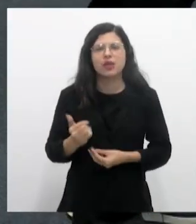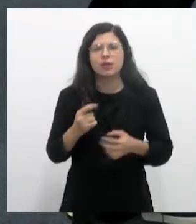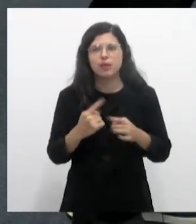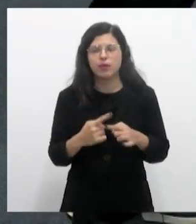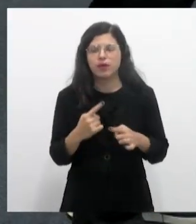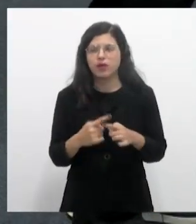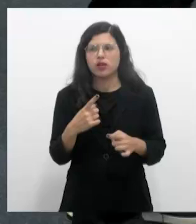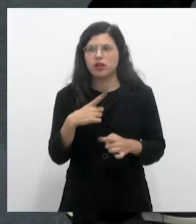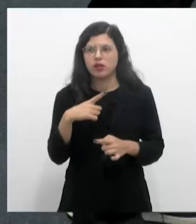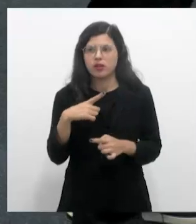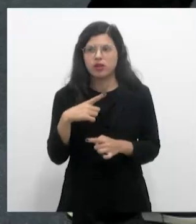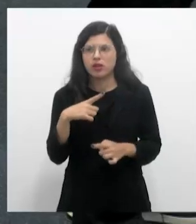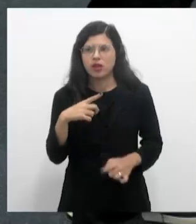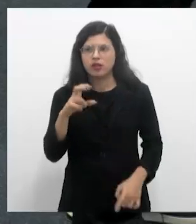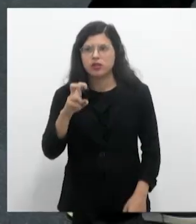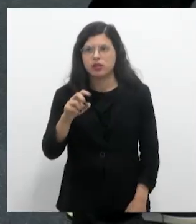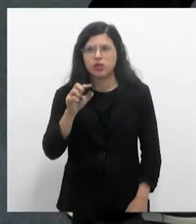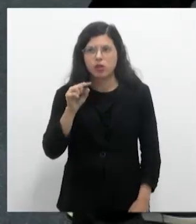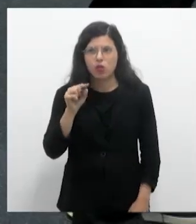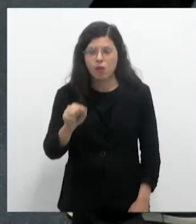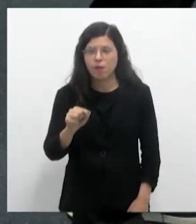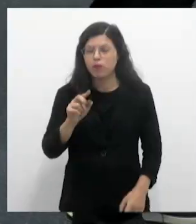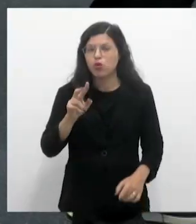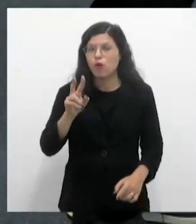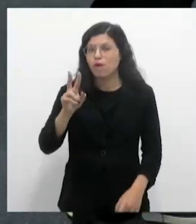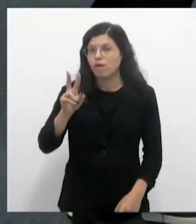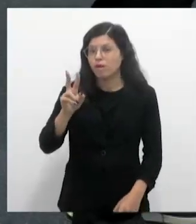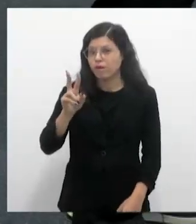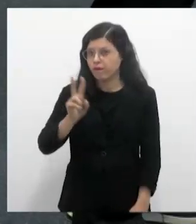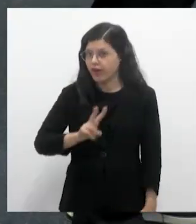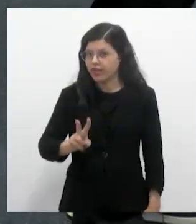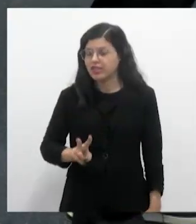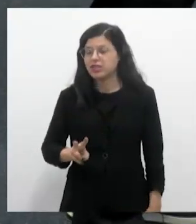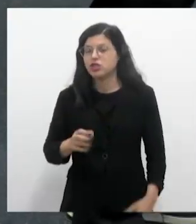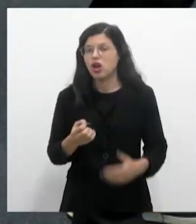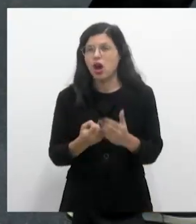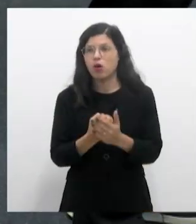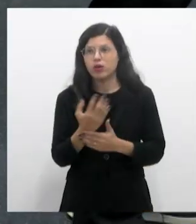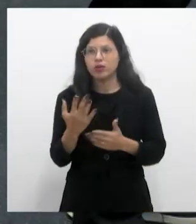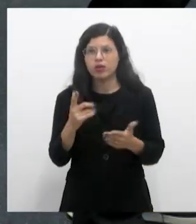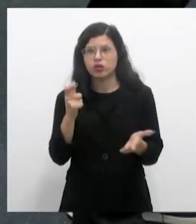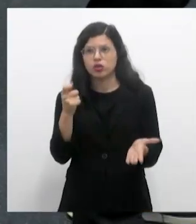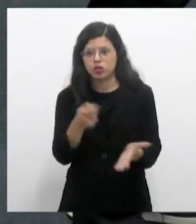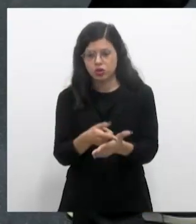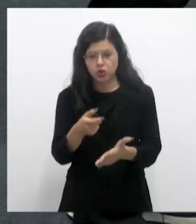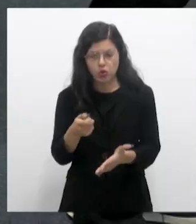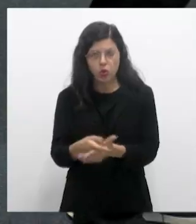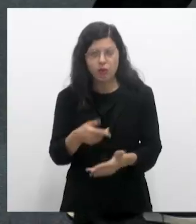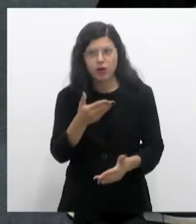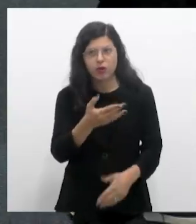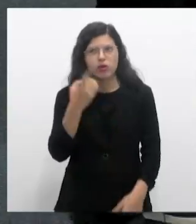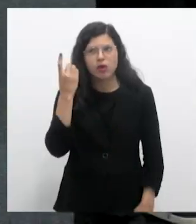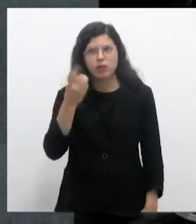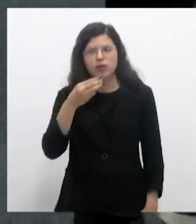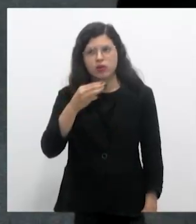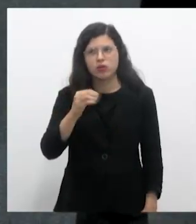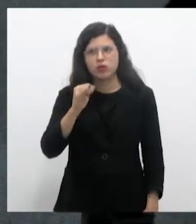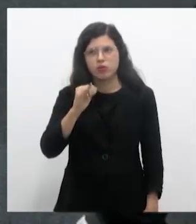exatamente 5.000 vezes a quantidade de compra, e aí o deputado Carlos Mink